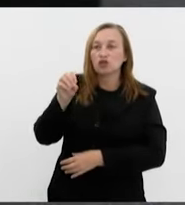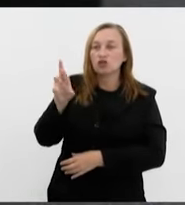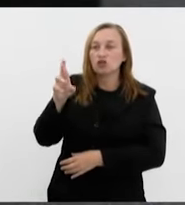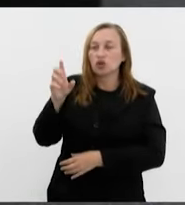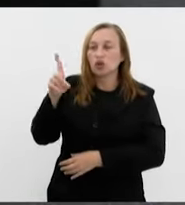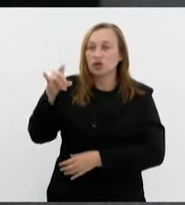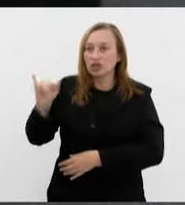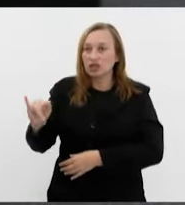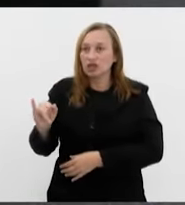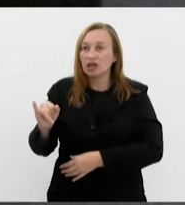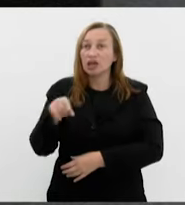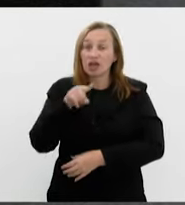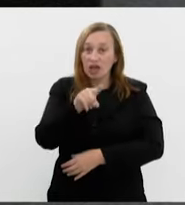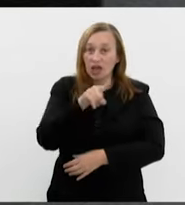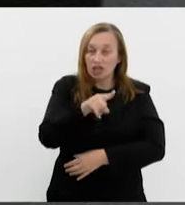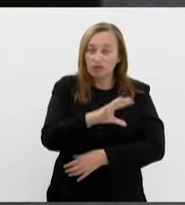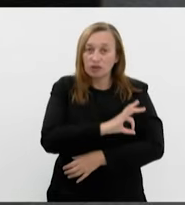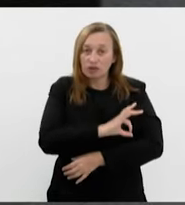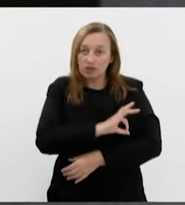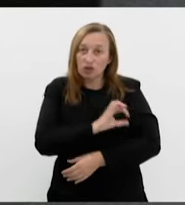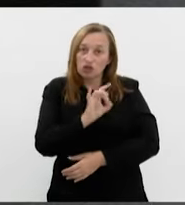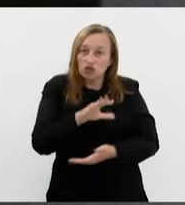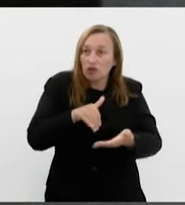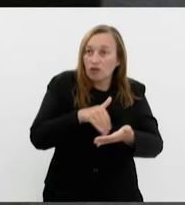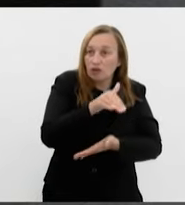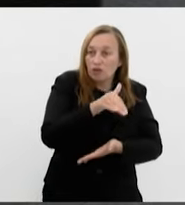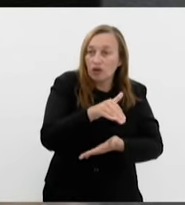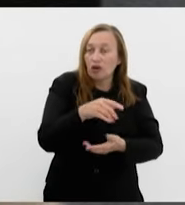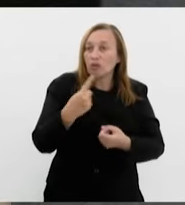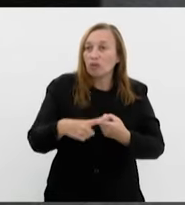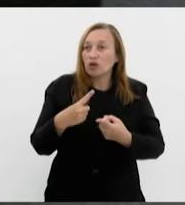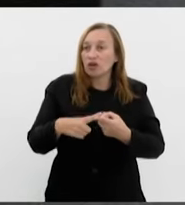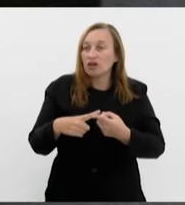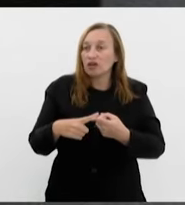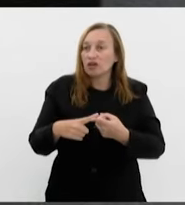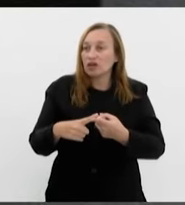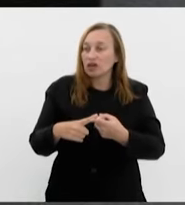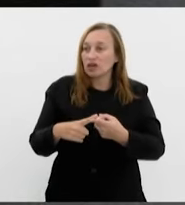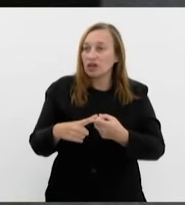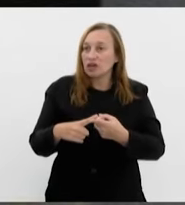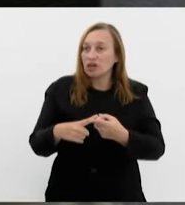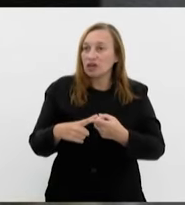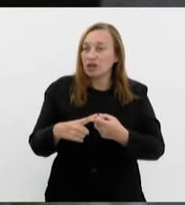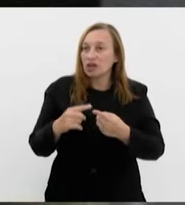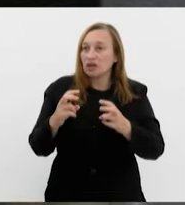foi mandado embora há pouco tempo porque ele agrediu a mulher e